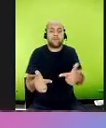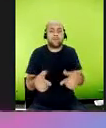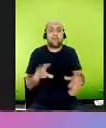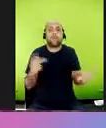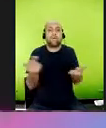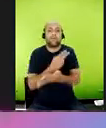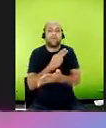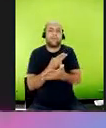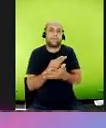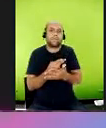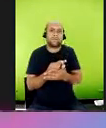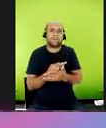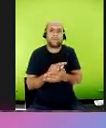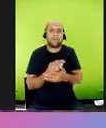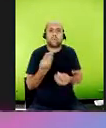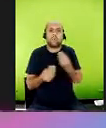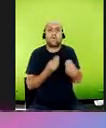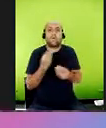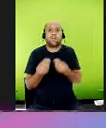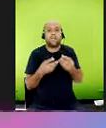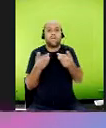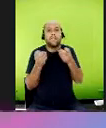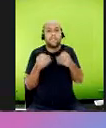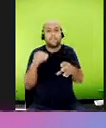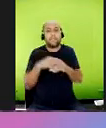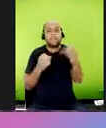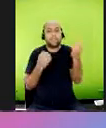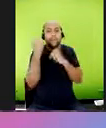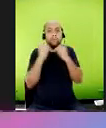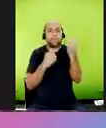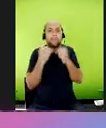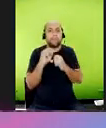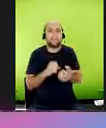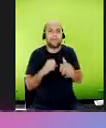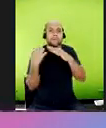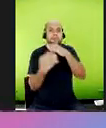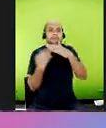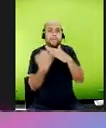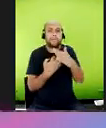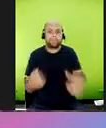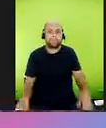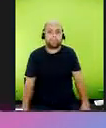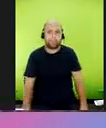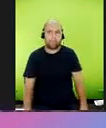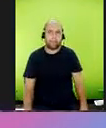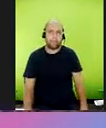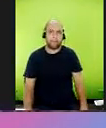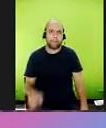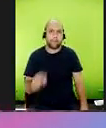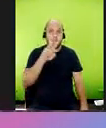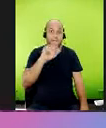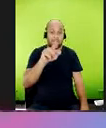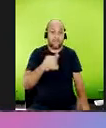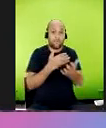acontecendo Oi mulher como é que você tá vendo isso dentro da sua empresa vamos lá a Vale ela começou mais fortemente